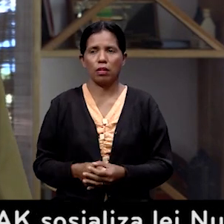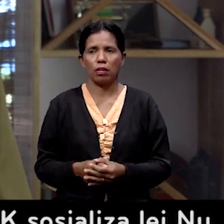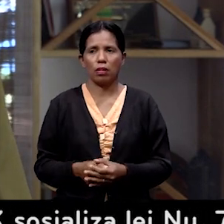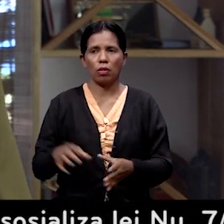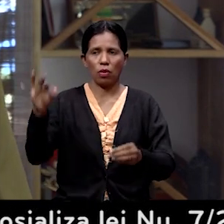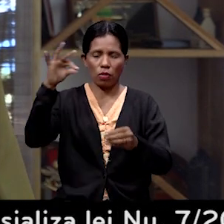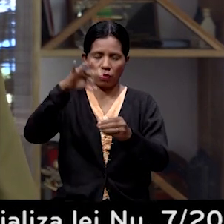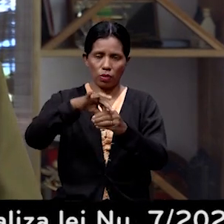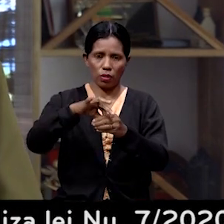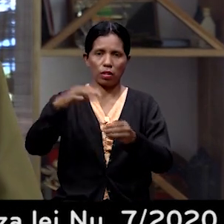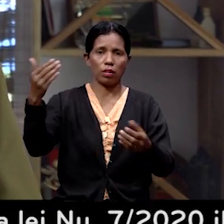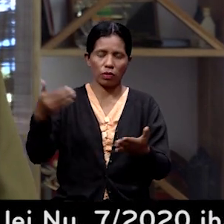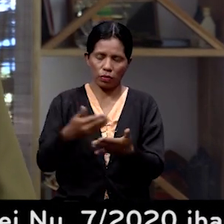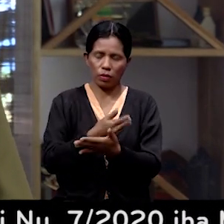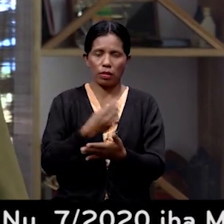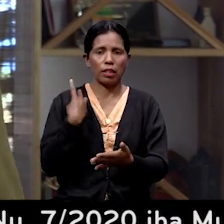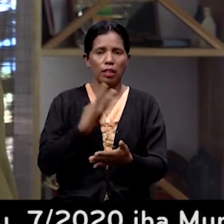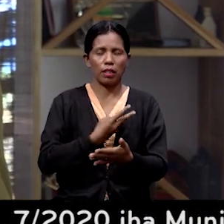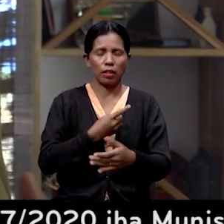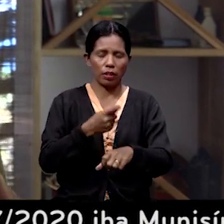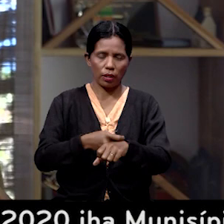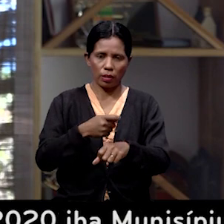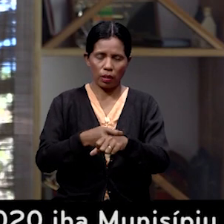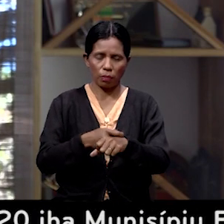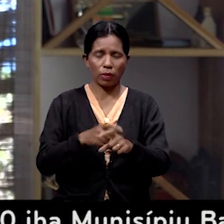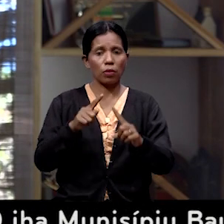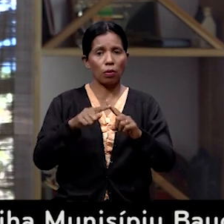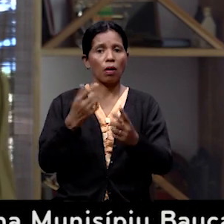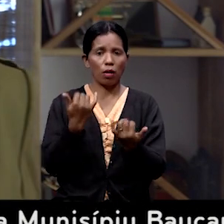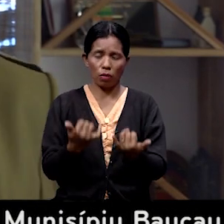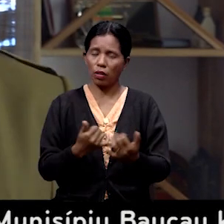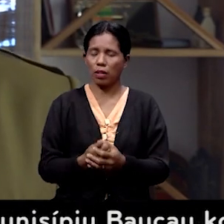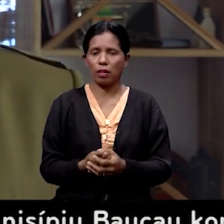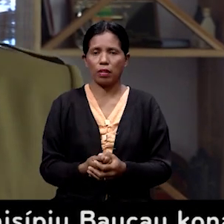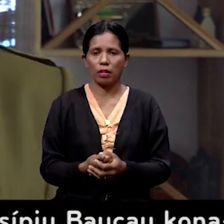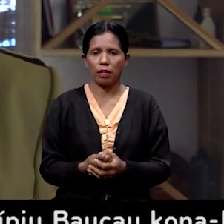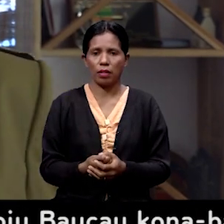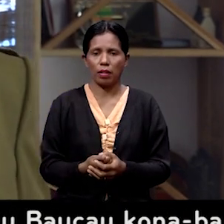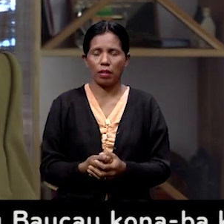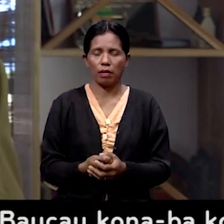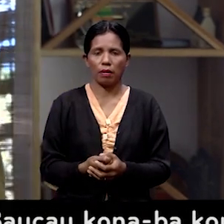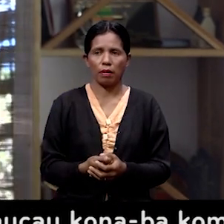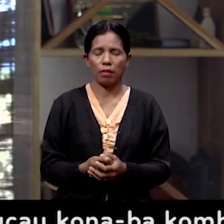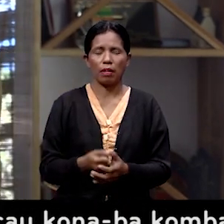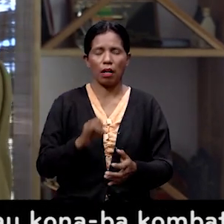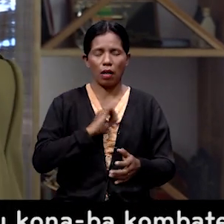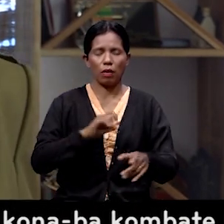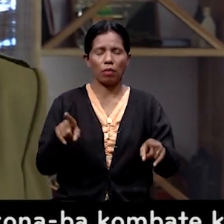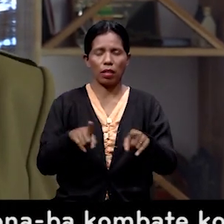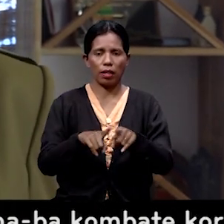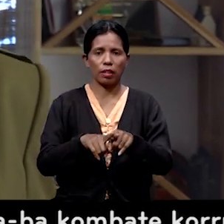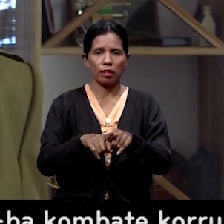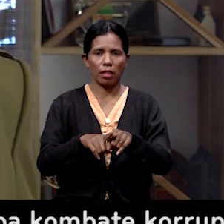eleição foi, e o tempo também está agora, a aula do ex-presidente, ex-ministro dos